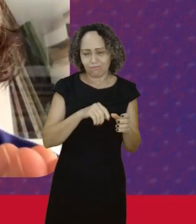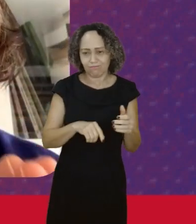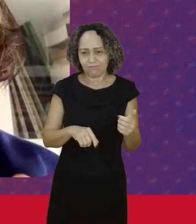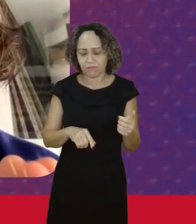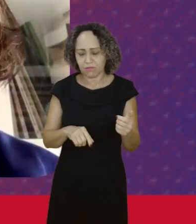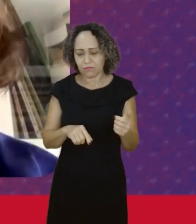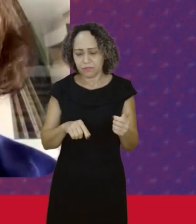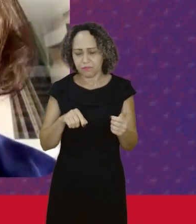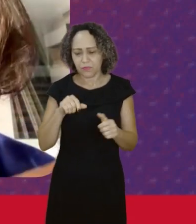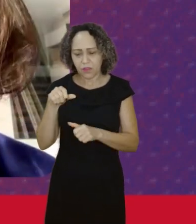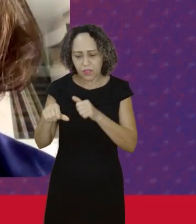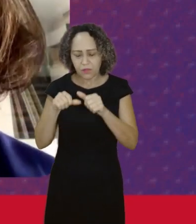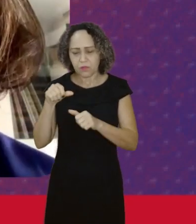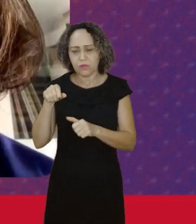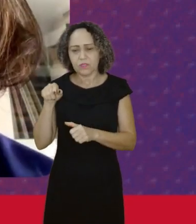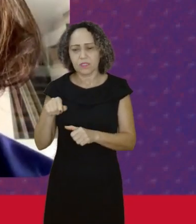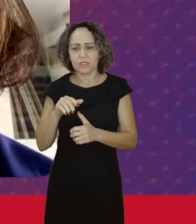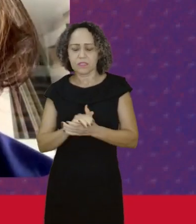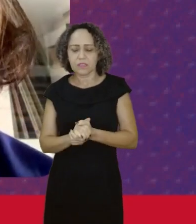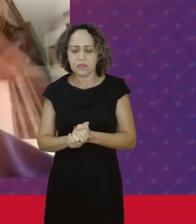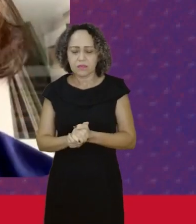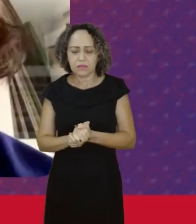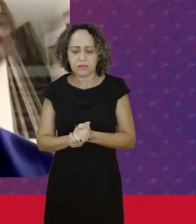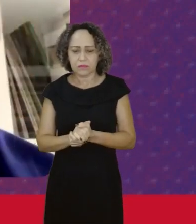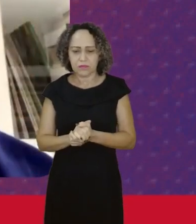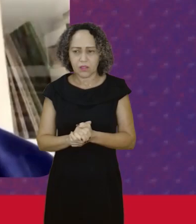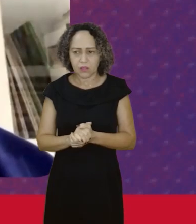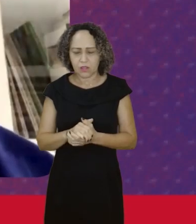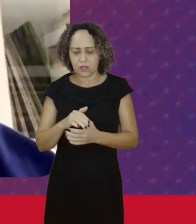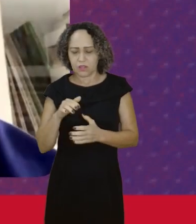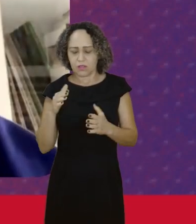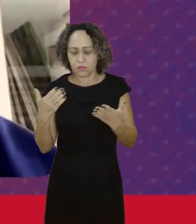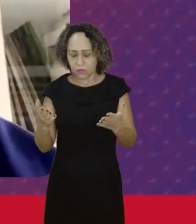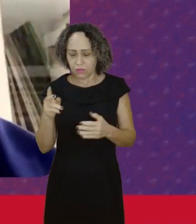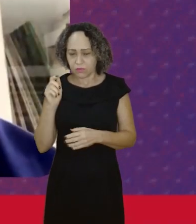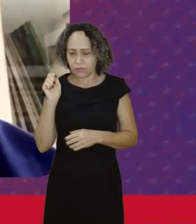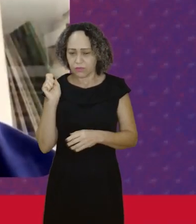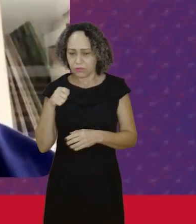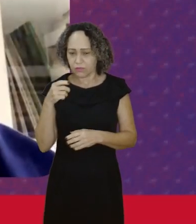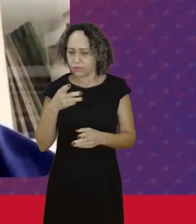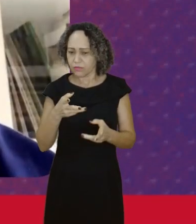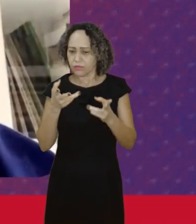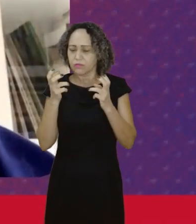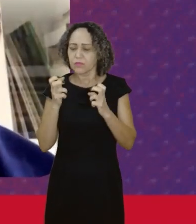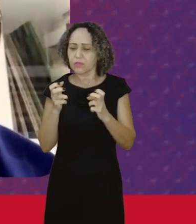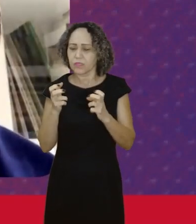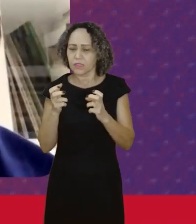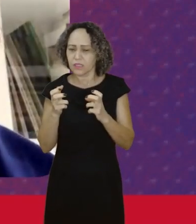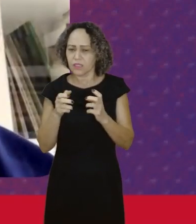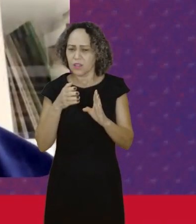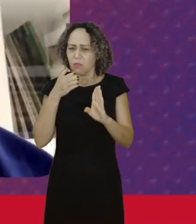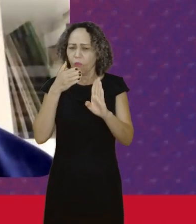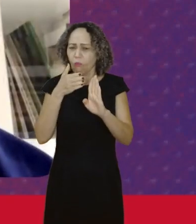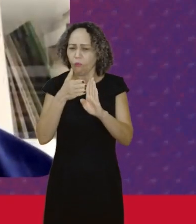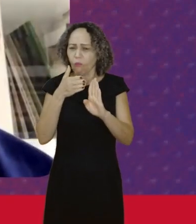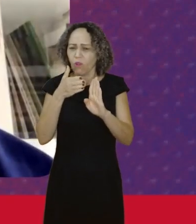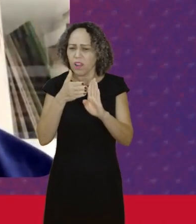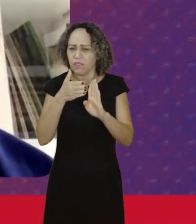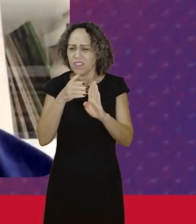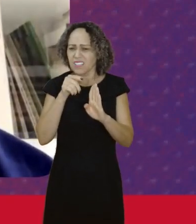relação a qualquer forma de discriminação. Mas, como vocês podem ver, não há referência